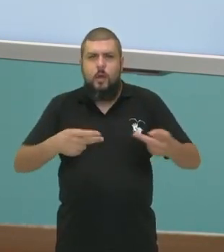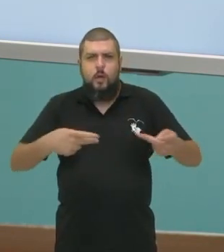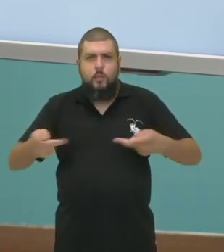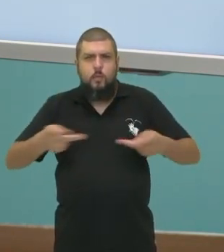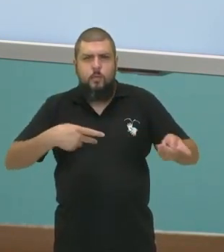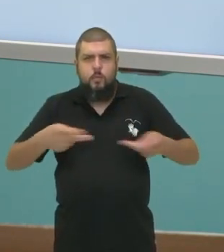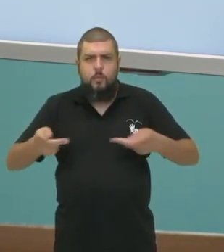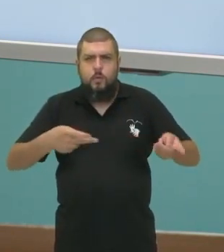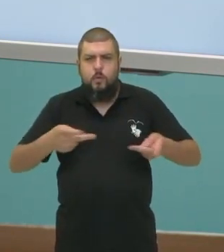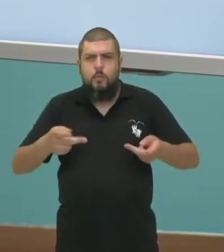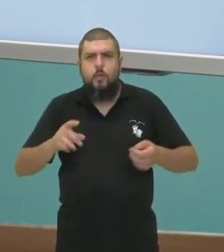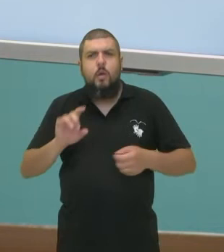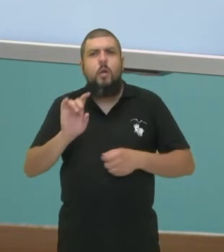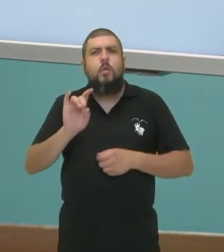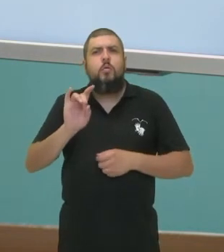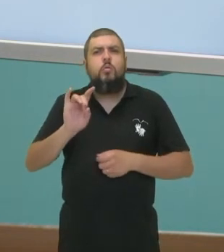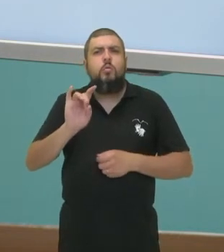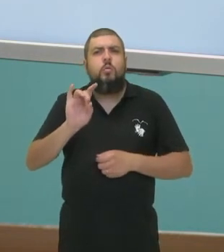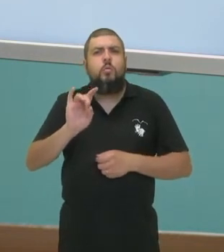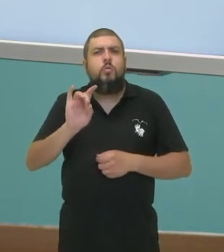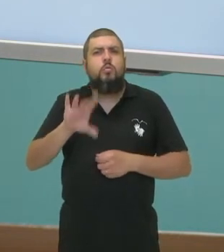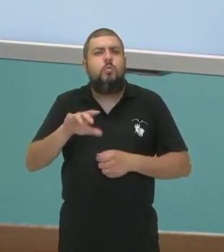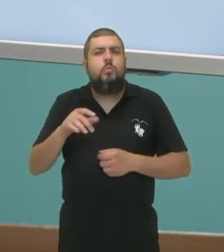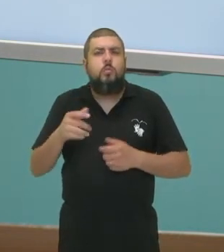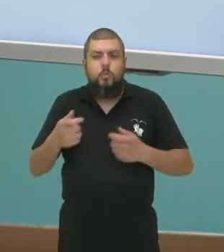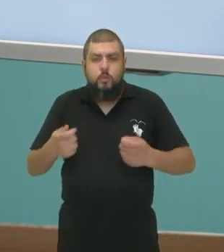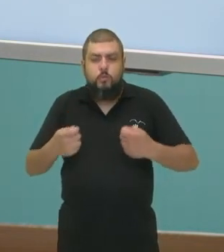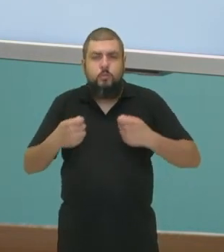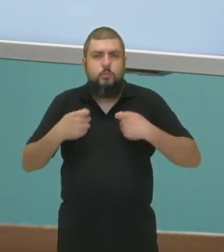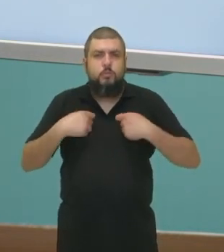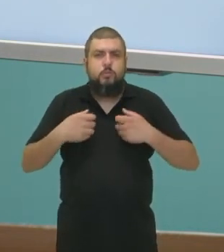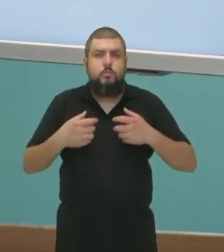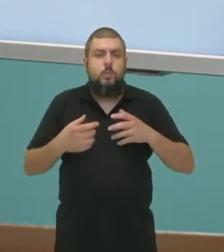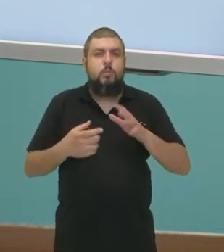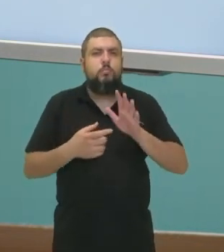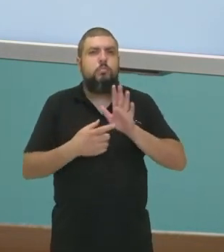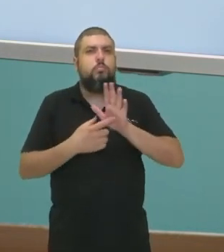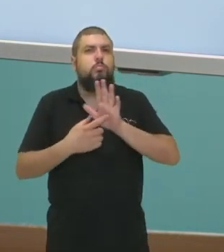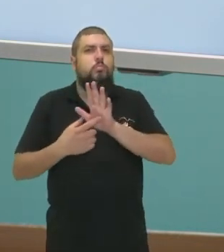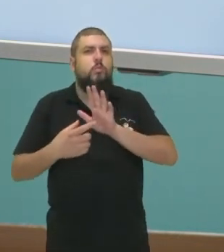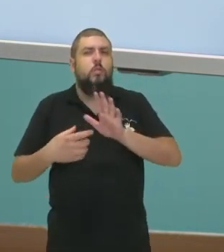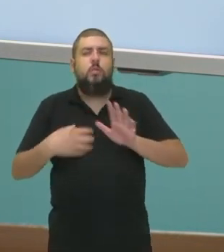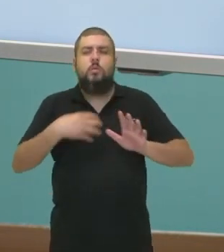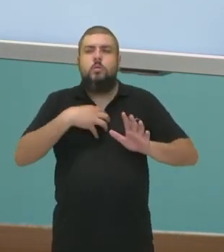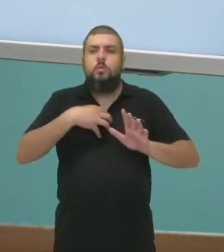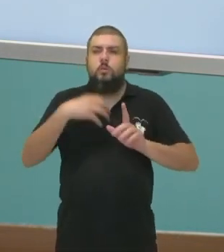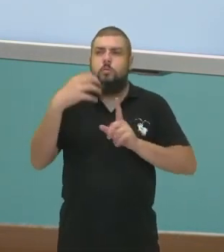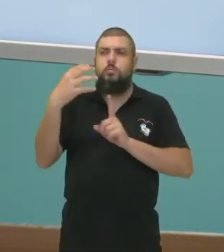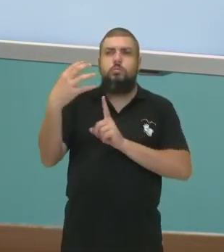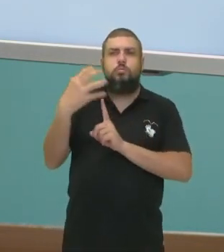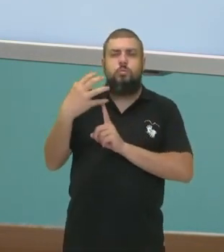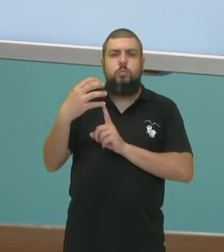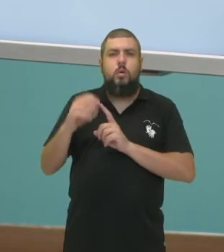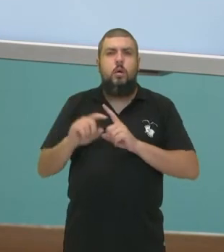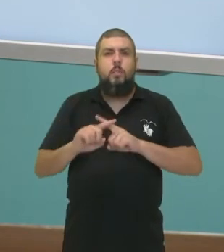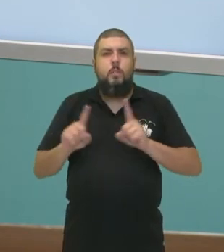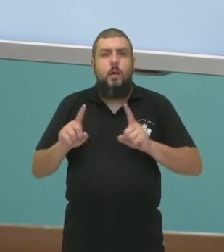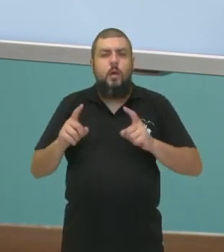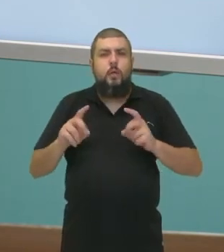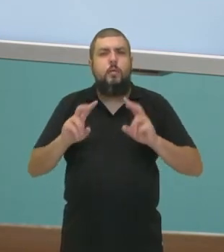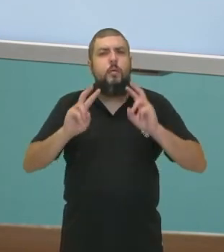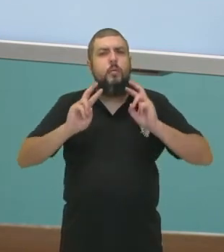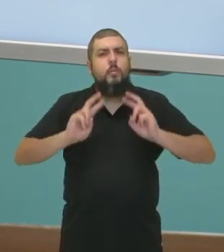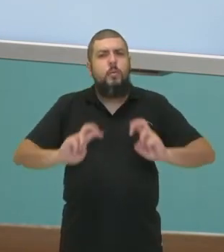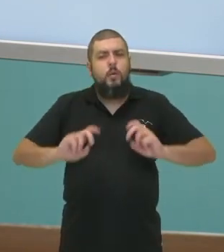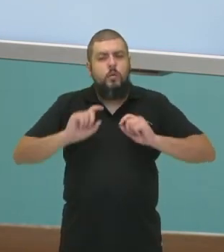ser motivo para afetar a sua imagem, a sua identidade. Sobretudo para que se deem conta de ver que tão maravilhoso vocês são, né?